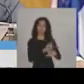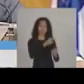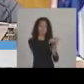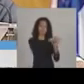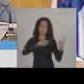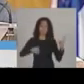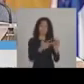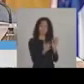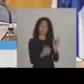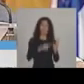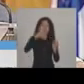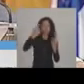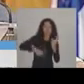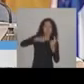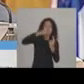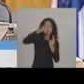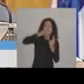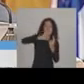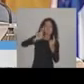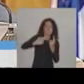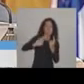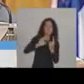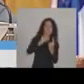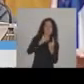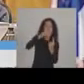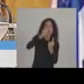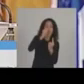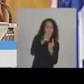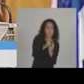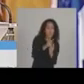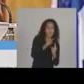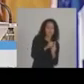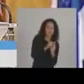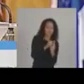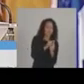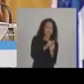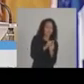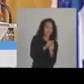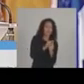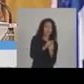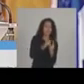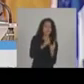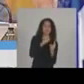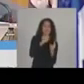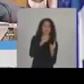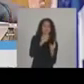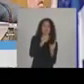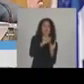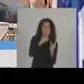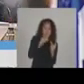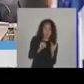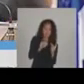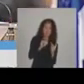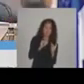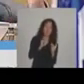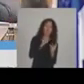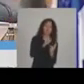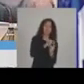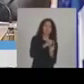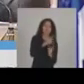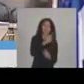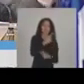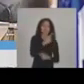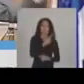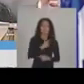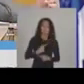repetir aqui o nome dos Malandros ou não as pazes presidente da